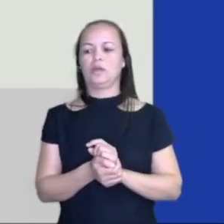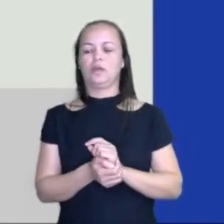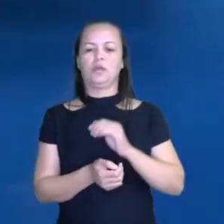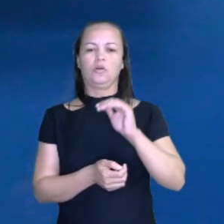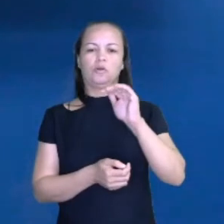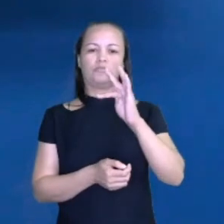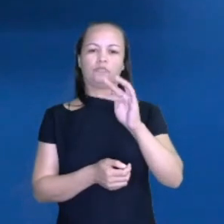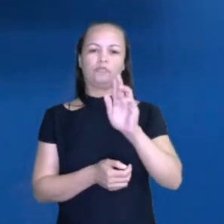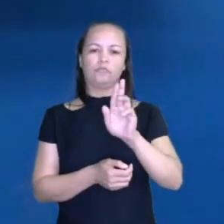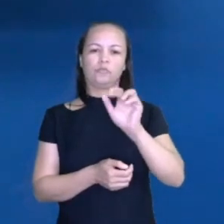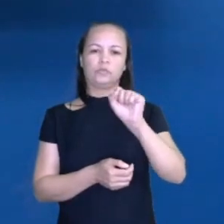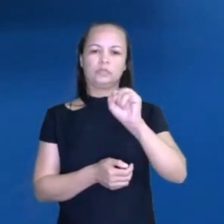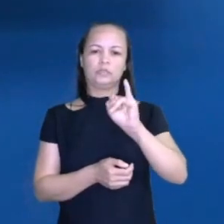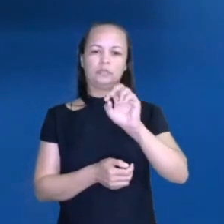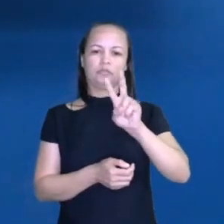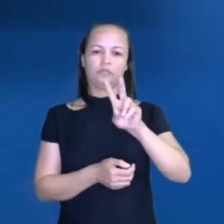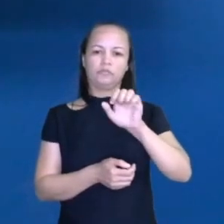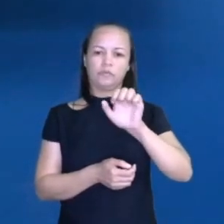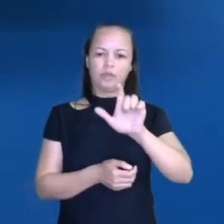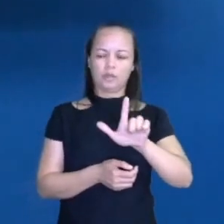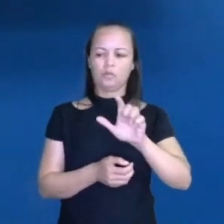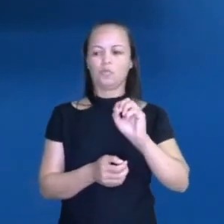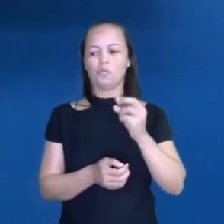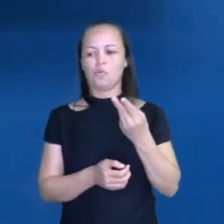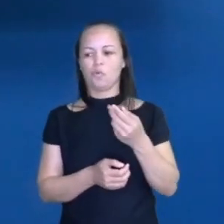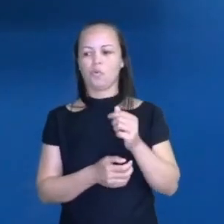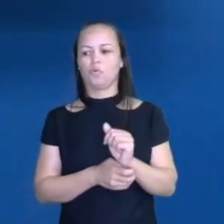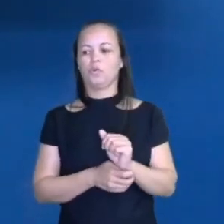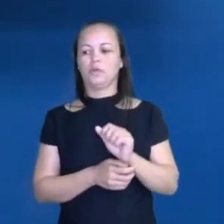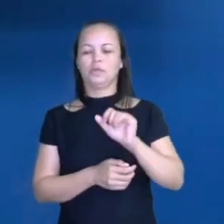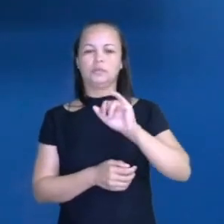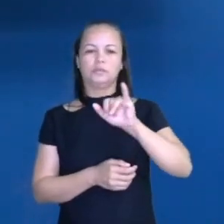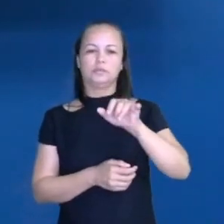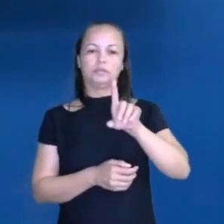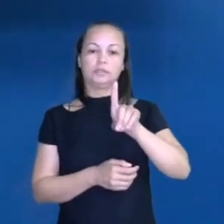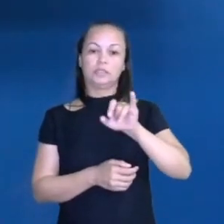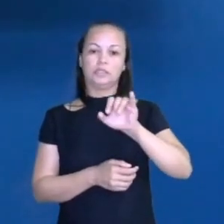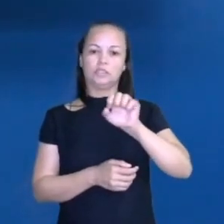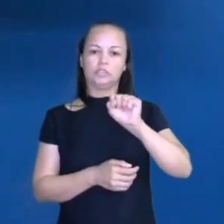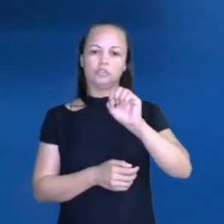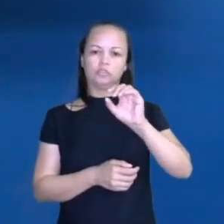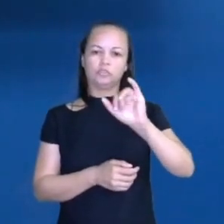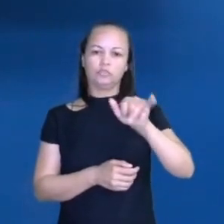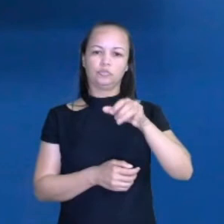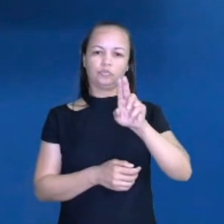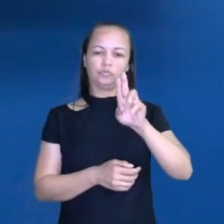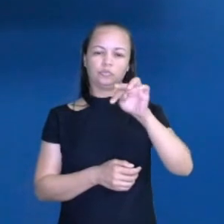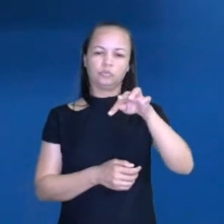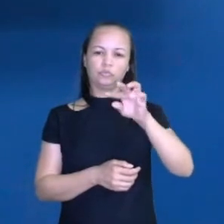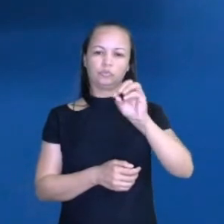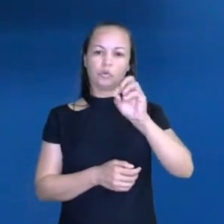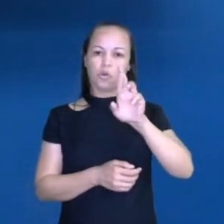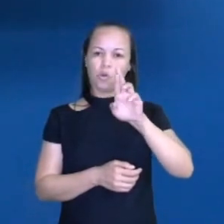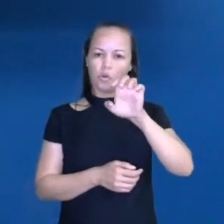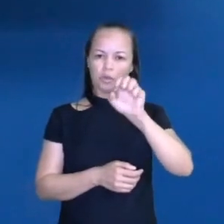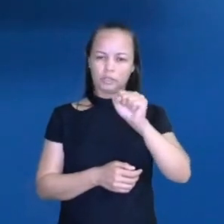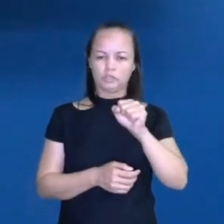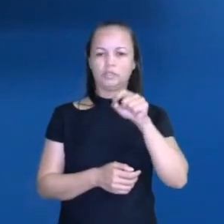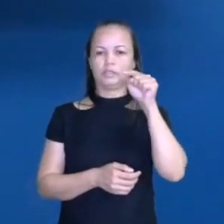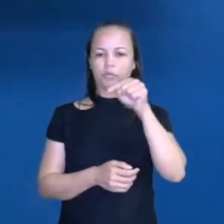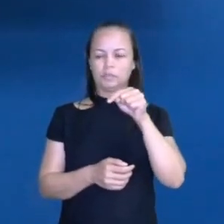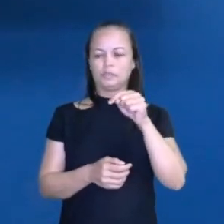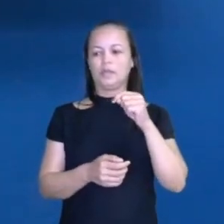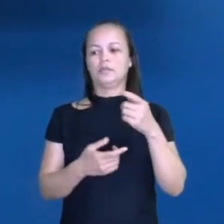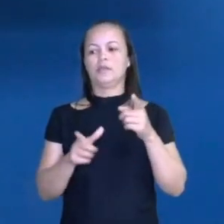que acionar o aparelho eletrônico você tem a bateria Você tem uma filha tá bom isso aí